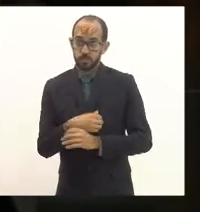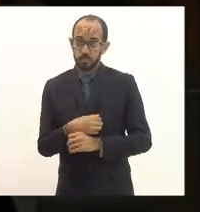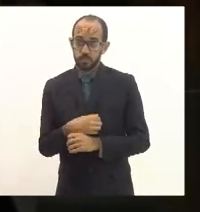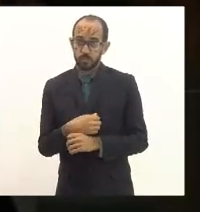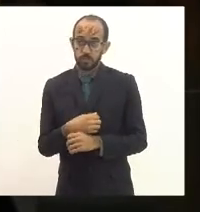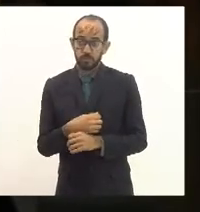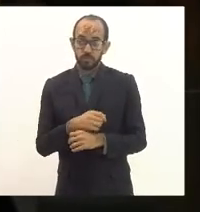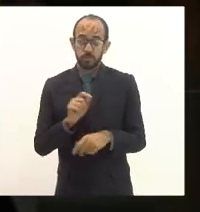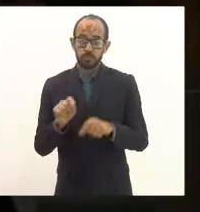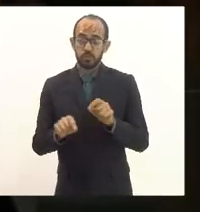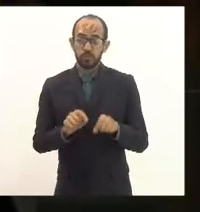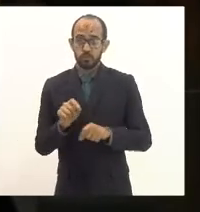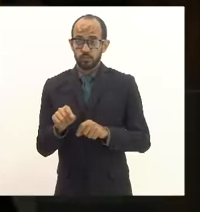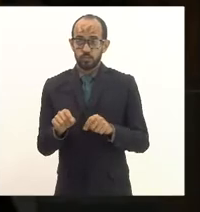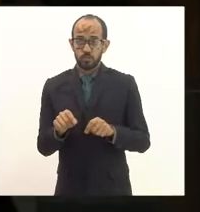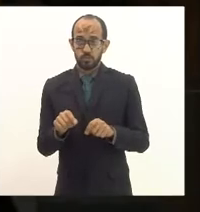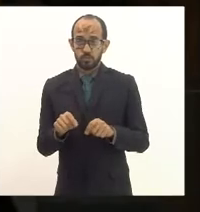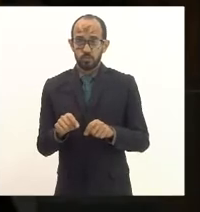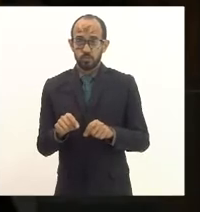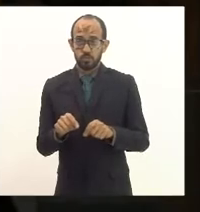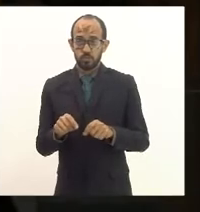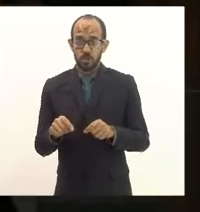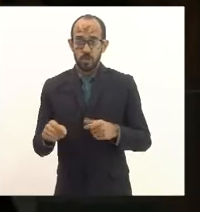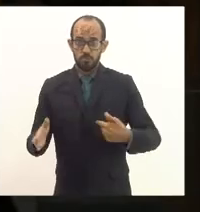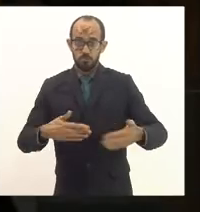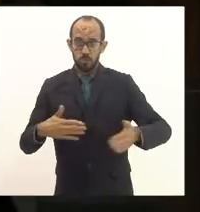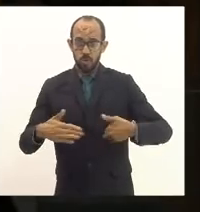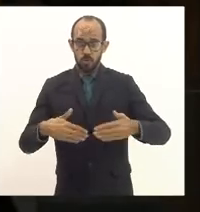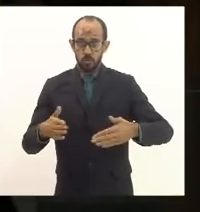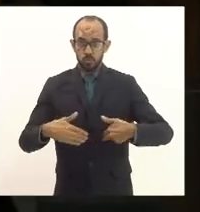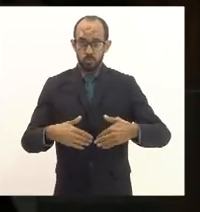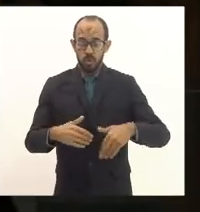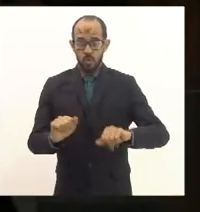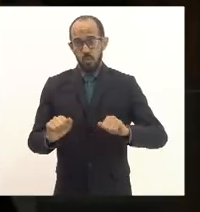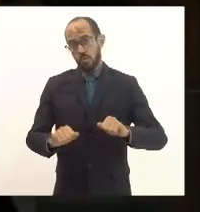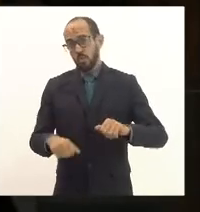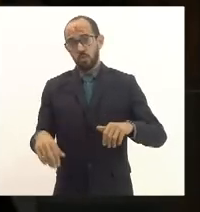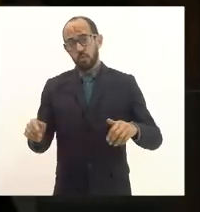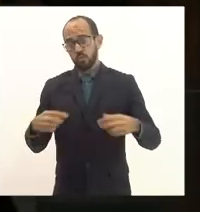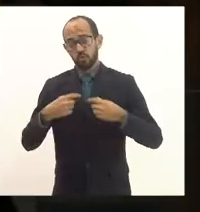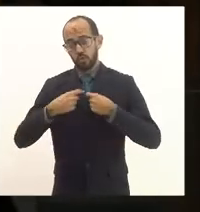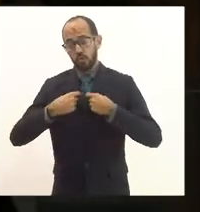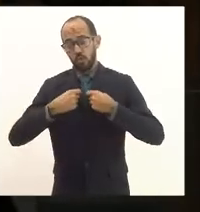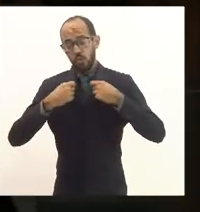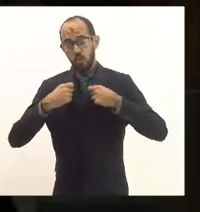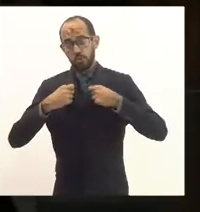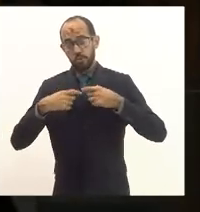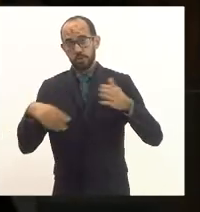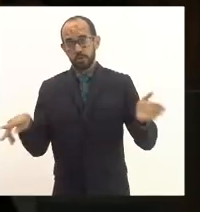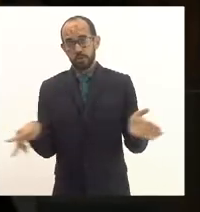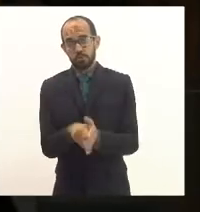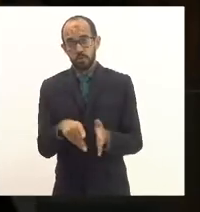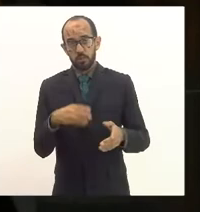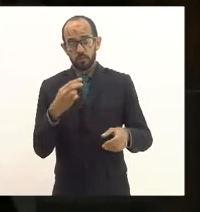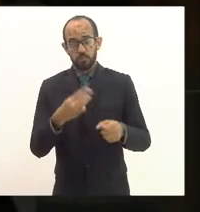do próprio processo produtivo industrial têxtil de